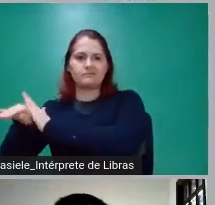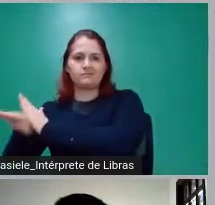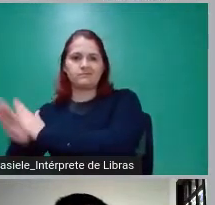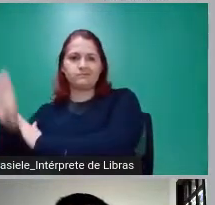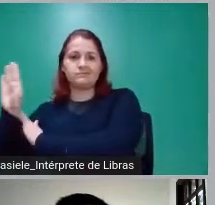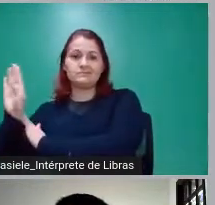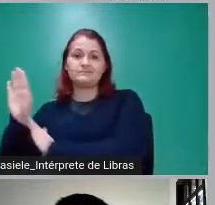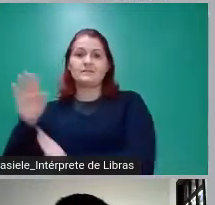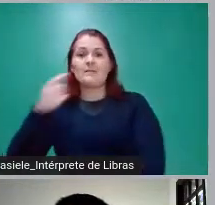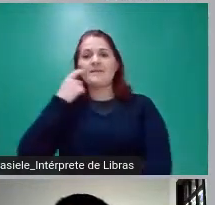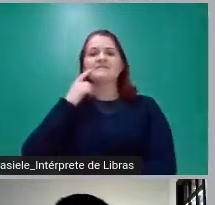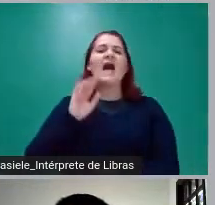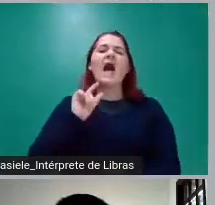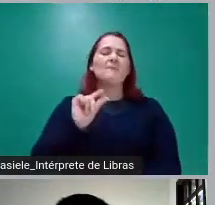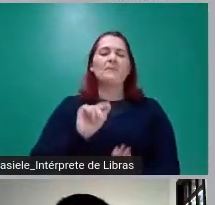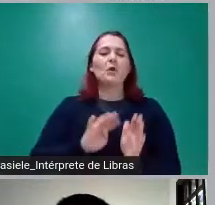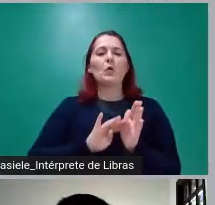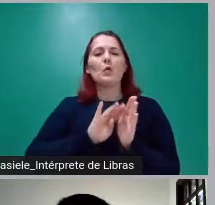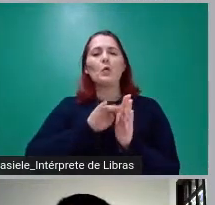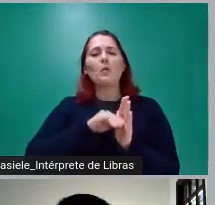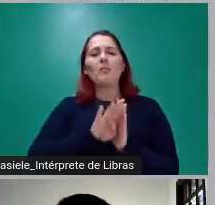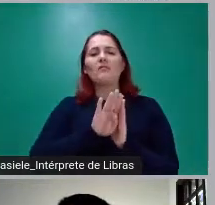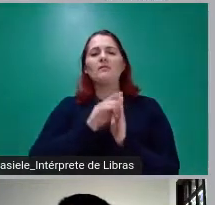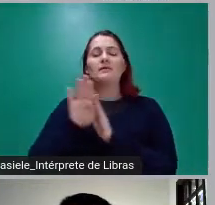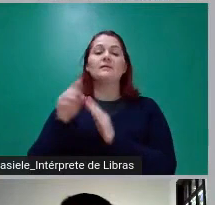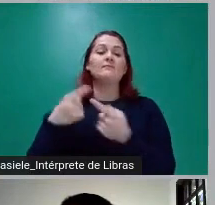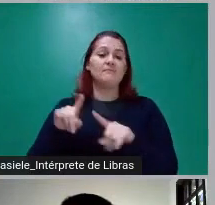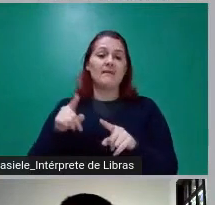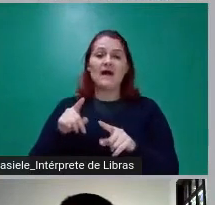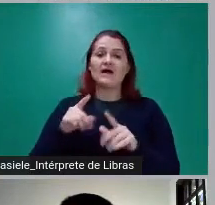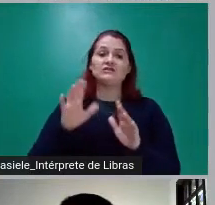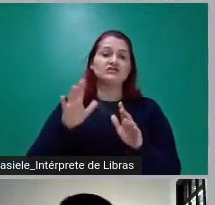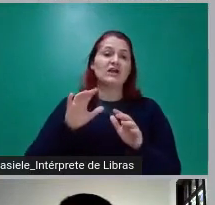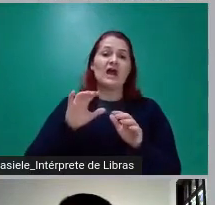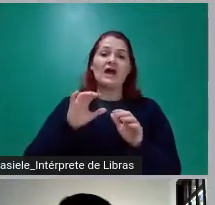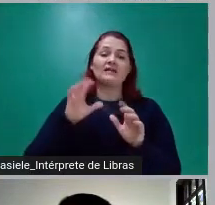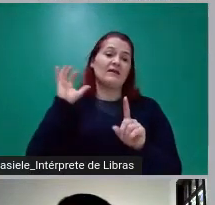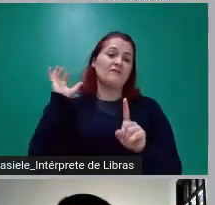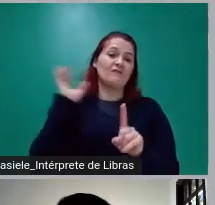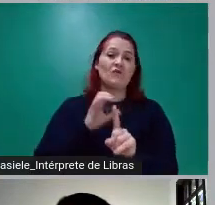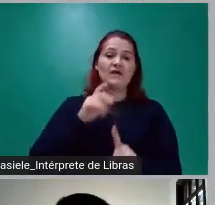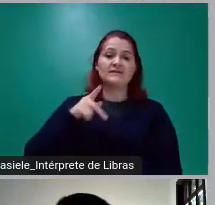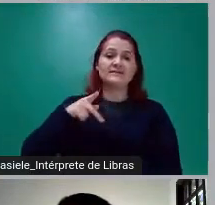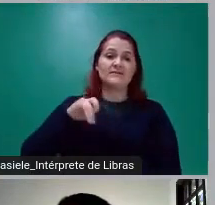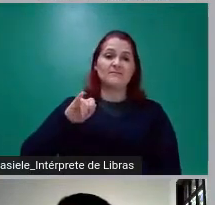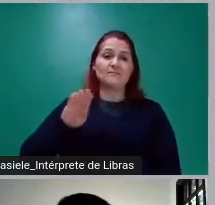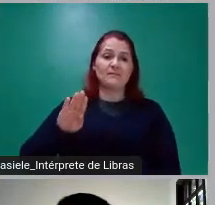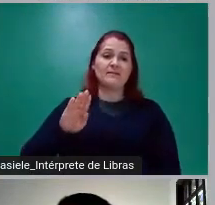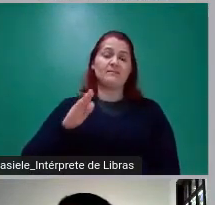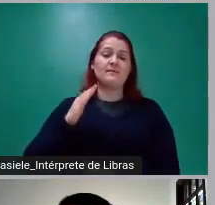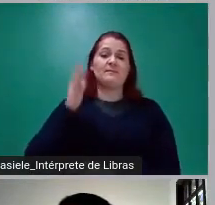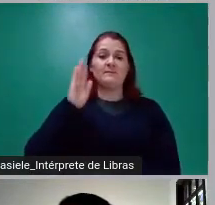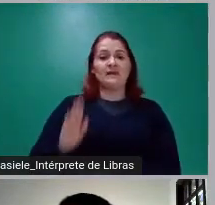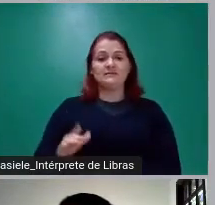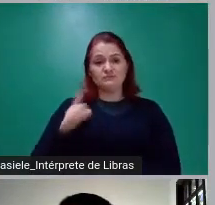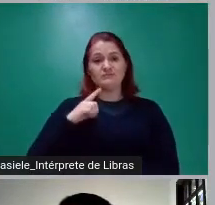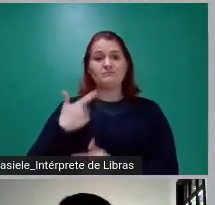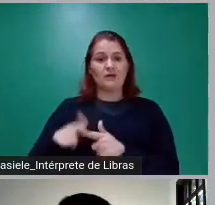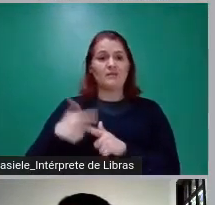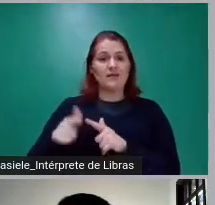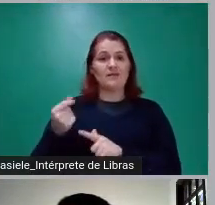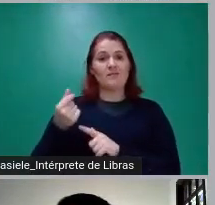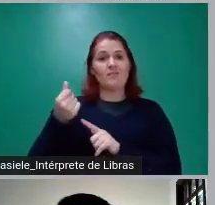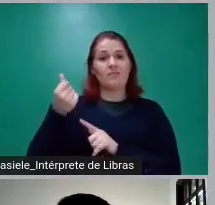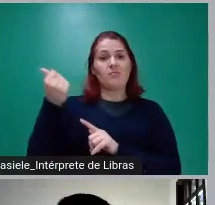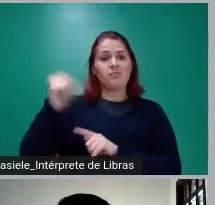PIB, que são a crise de 2008, 2009 decorrente dos Estados Unidos, mas que o Brasil teve participação ativa